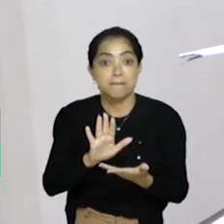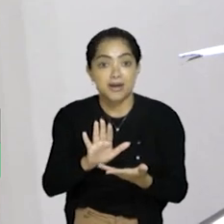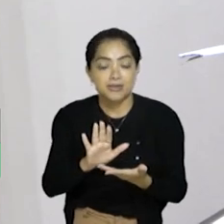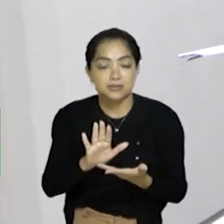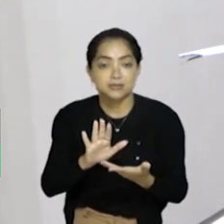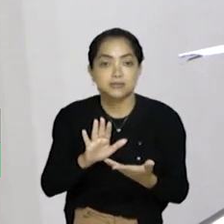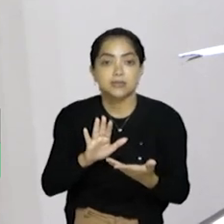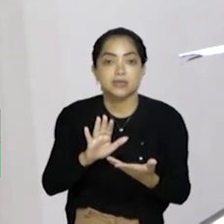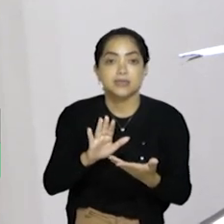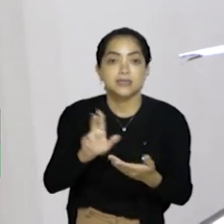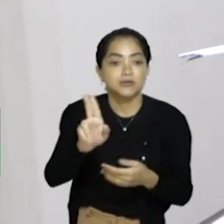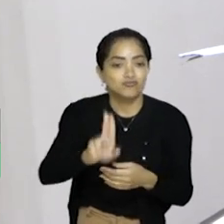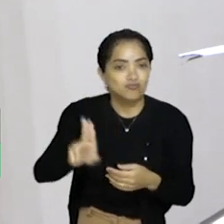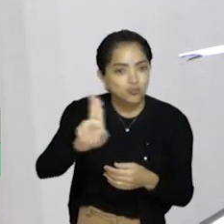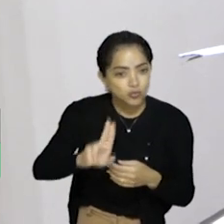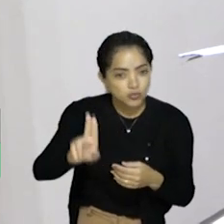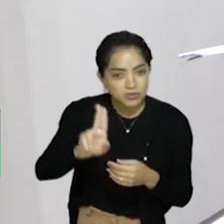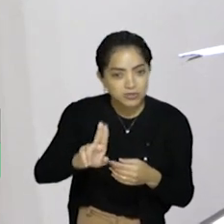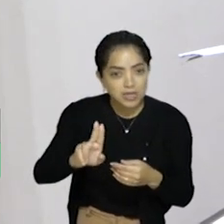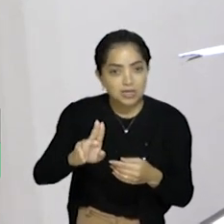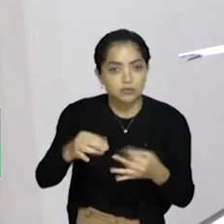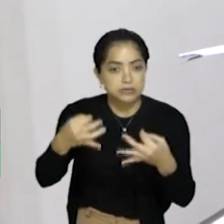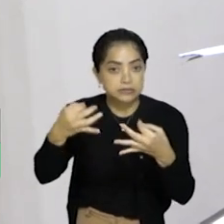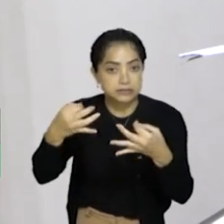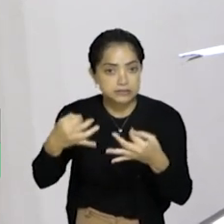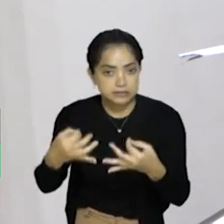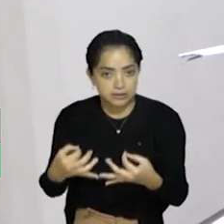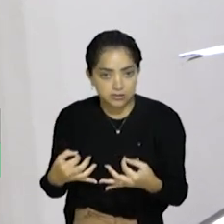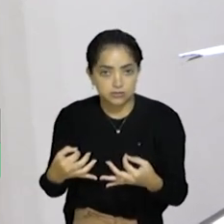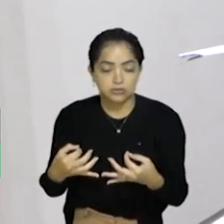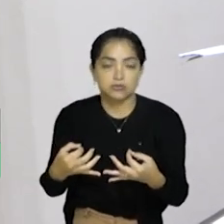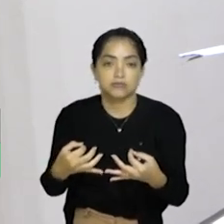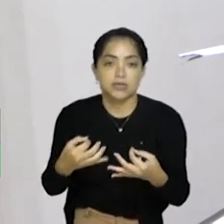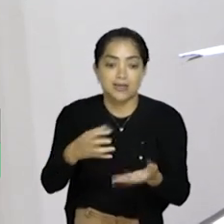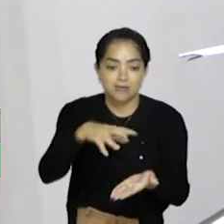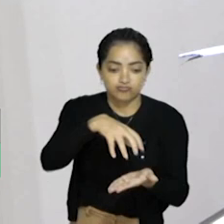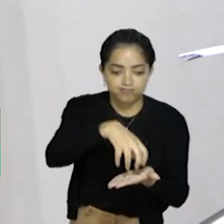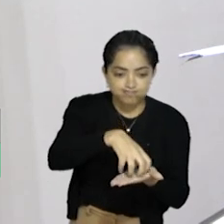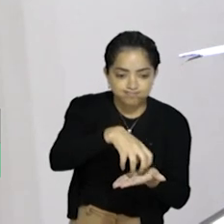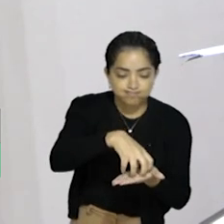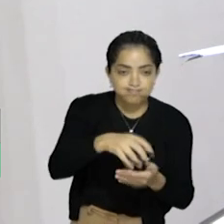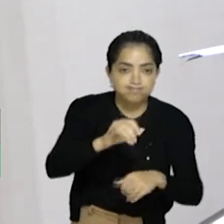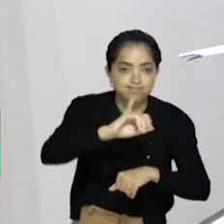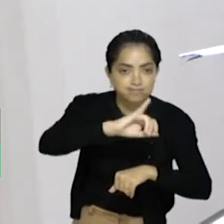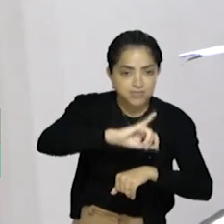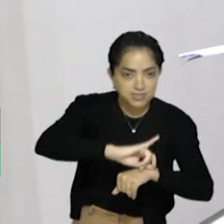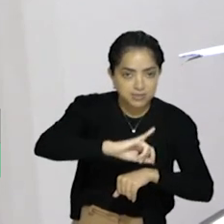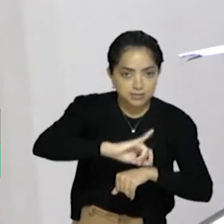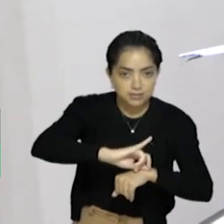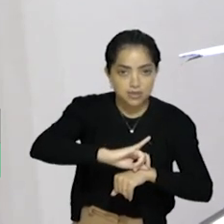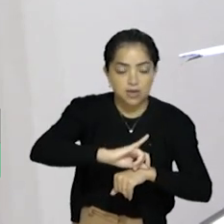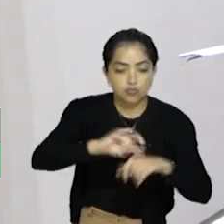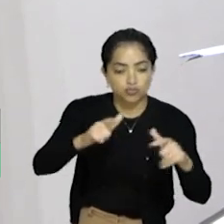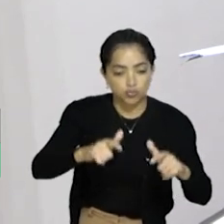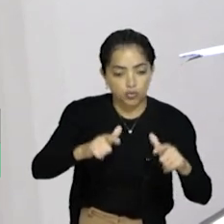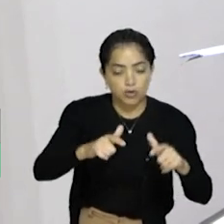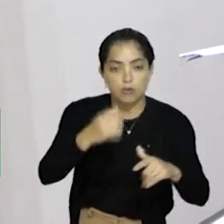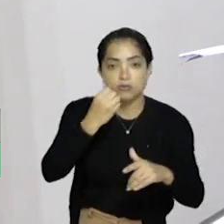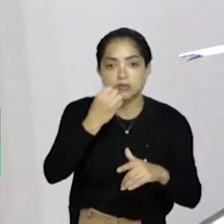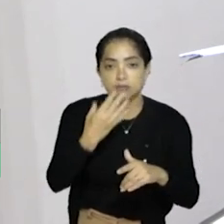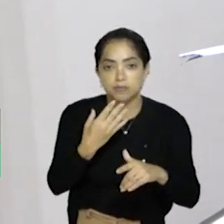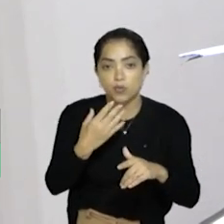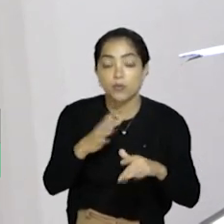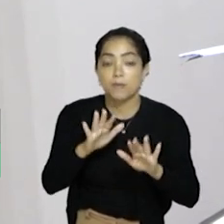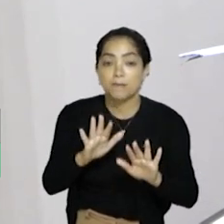da forma que poderia é um prédio Central bem localizado e a ideia que